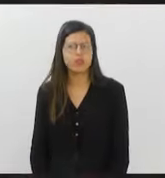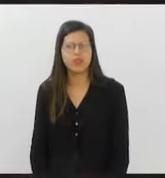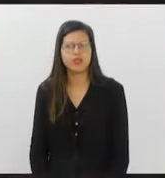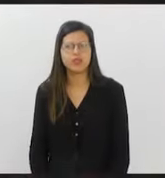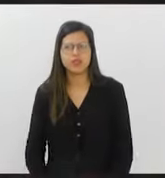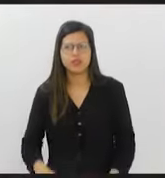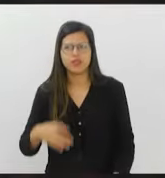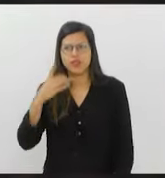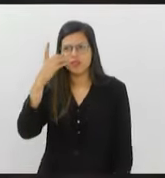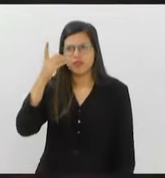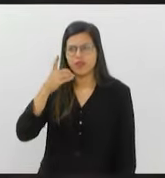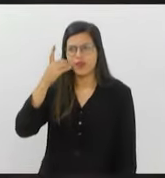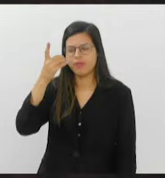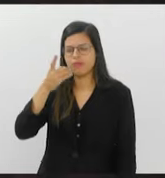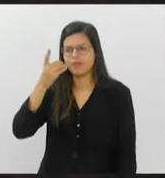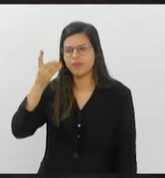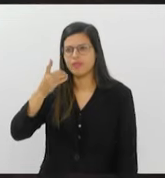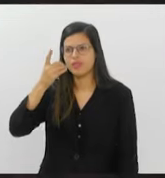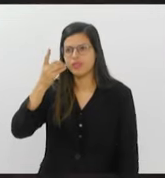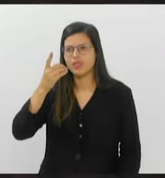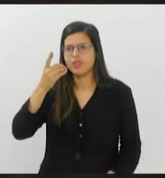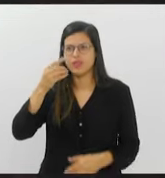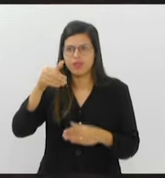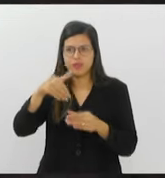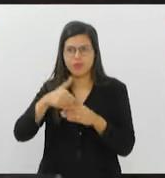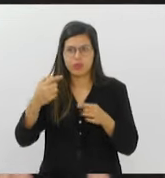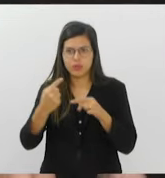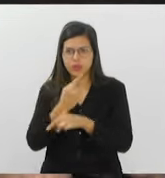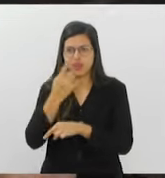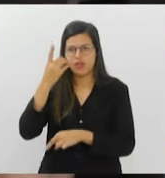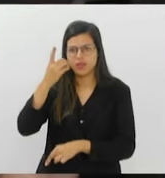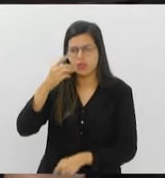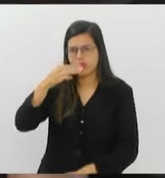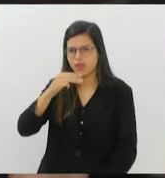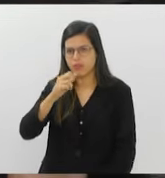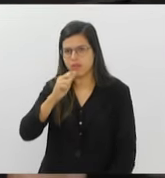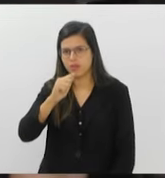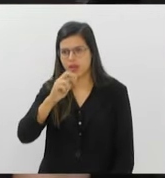Deputado, voto contrário, deputada Marta Rocha.